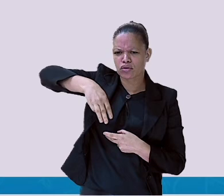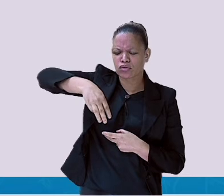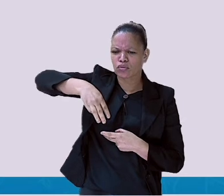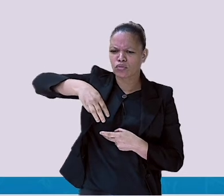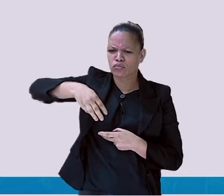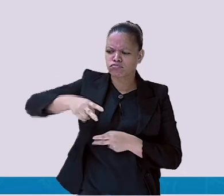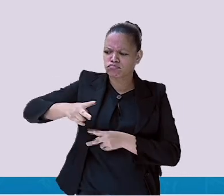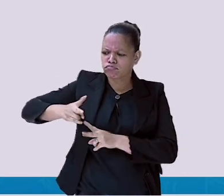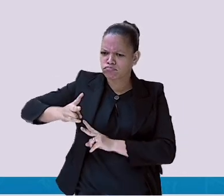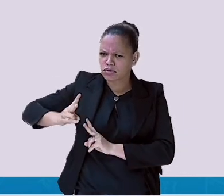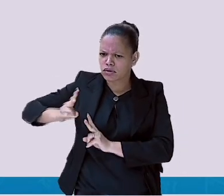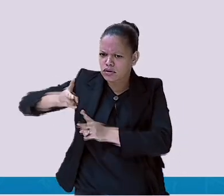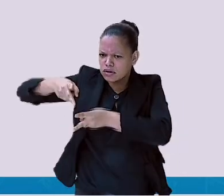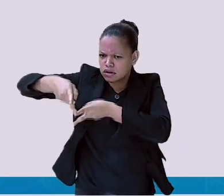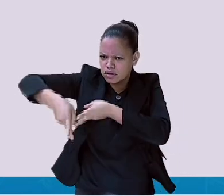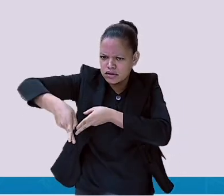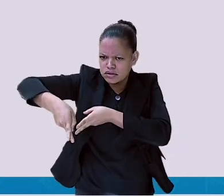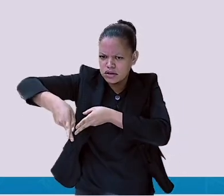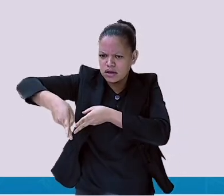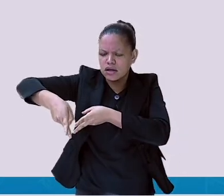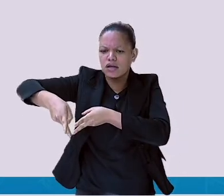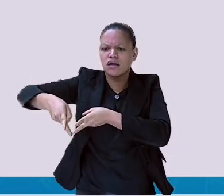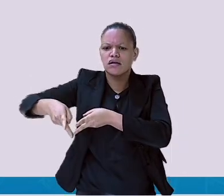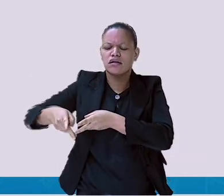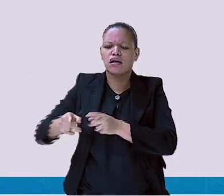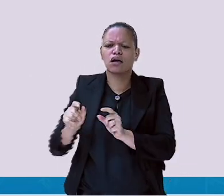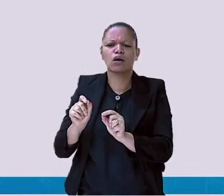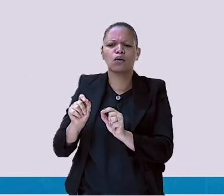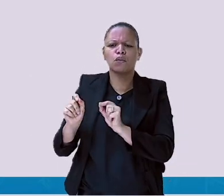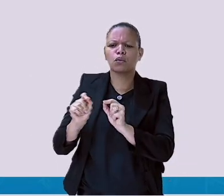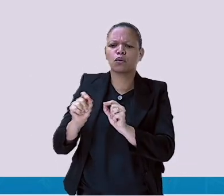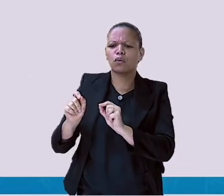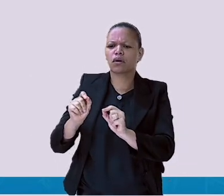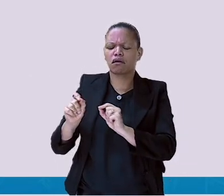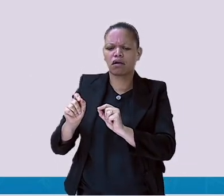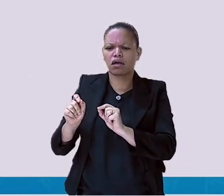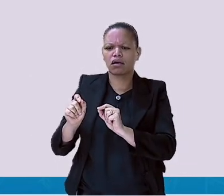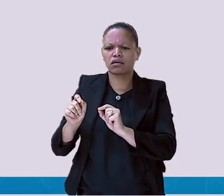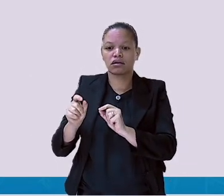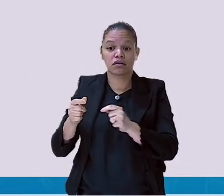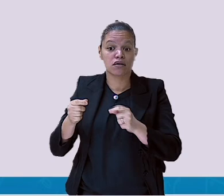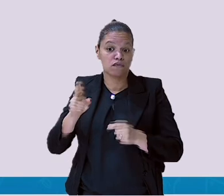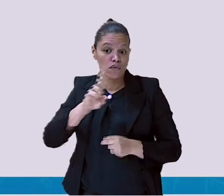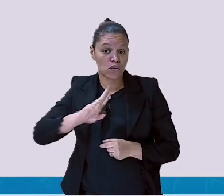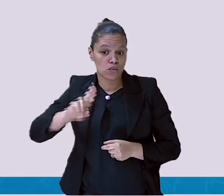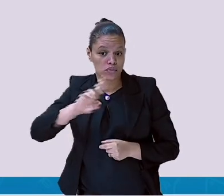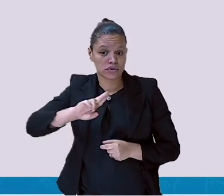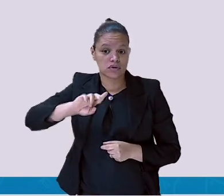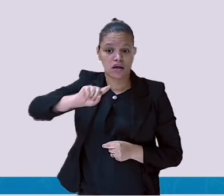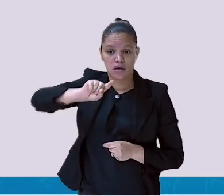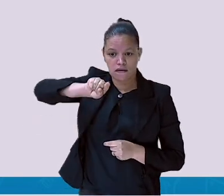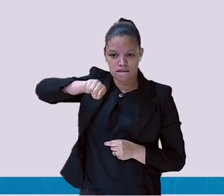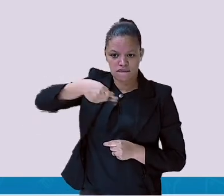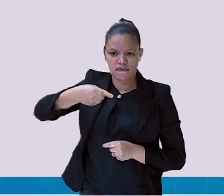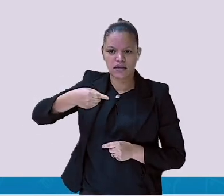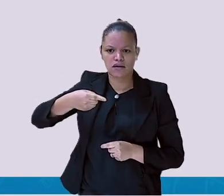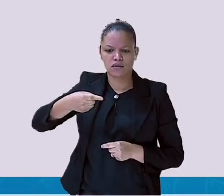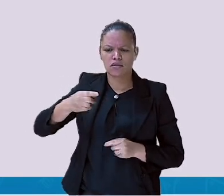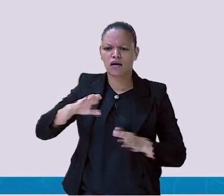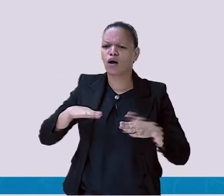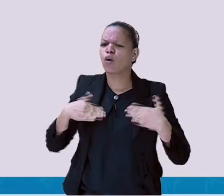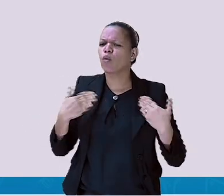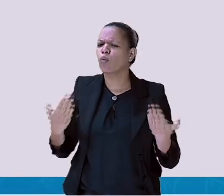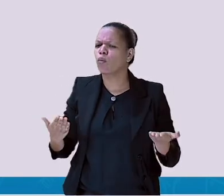que quando eu vou utilizar aqui, que eu vou medir, que não chegou no número próximo, eu coloco a vírgula, né? O centímetro.